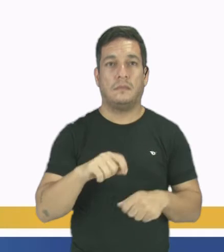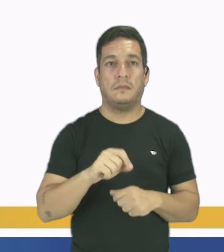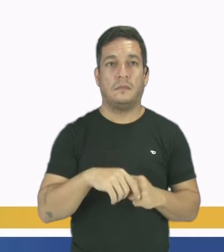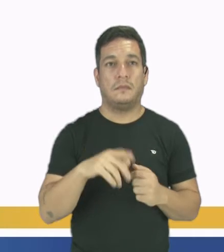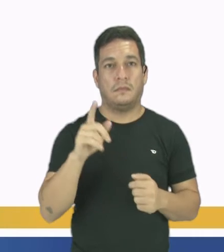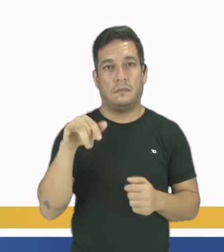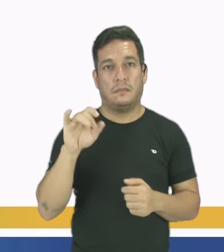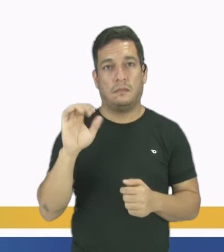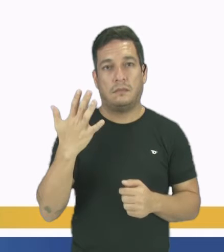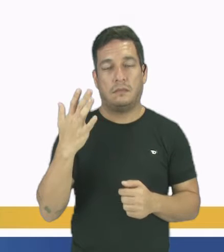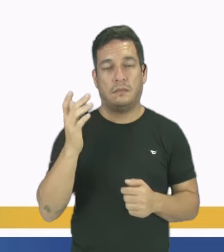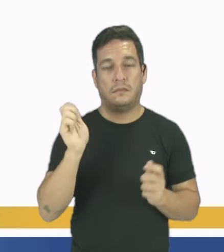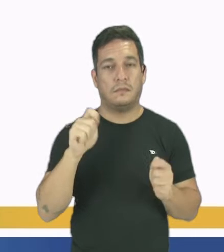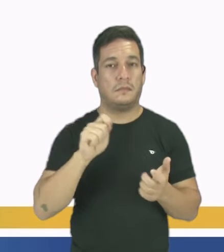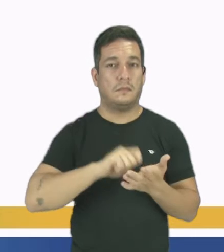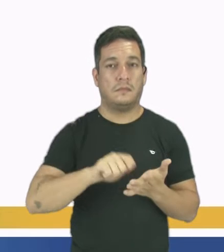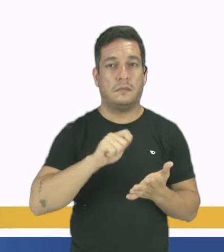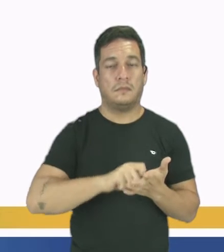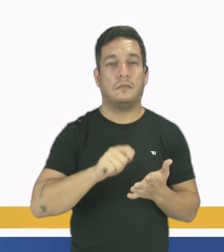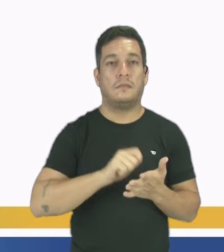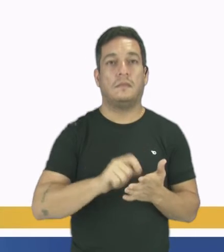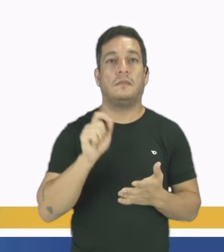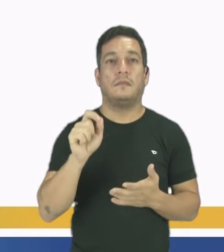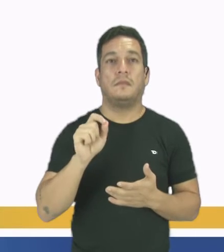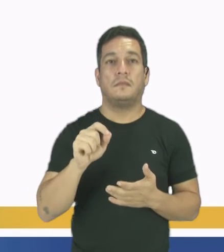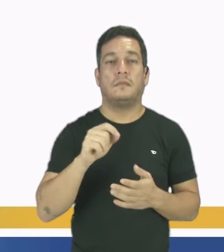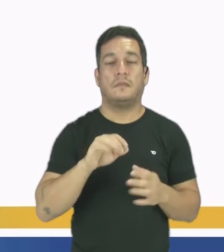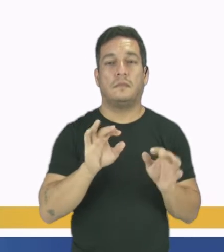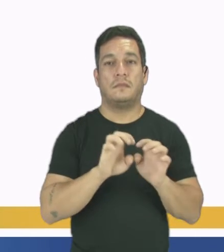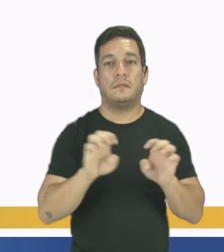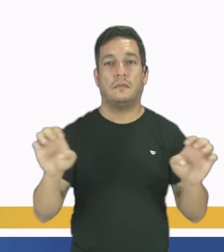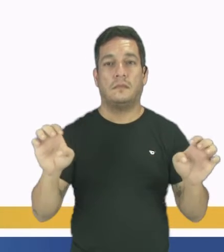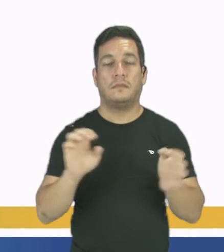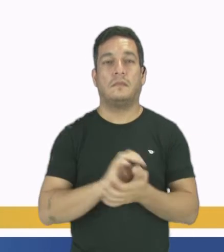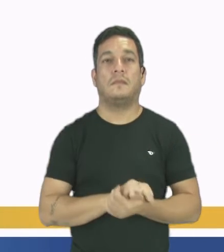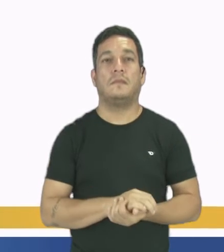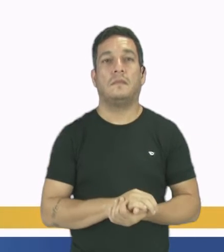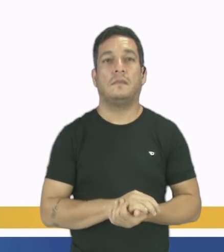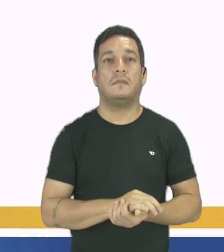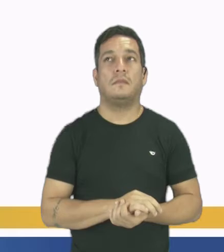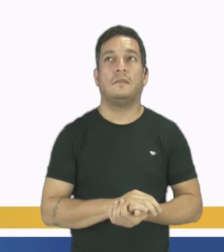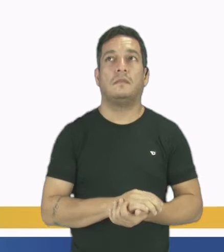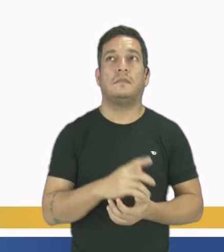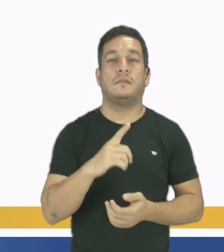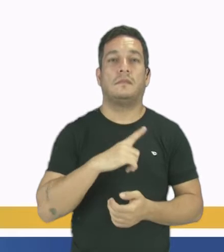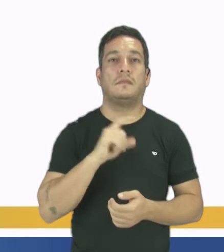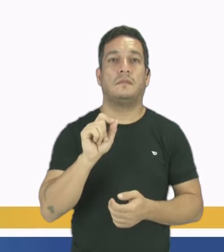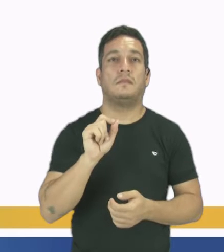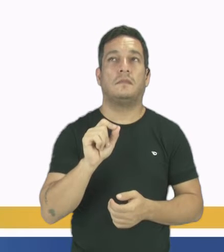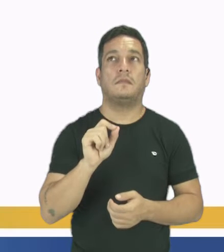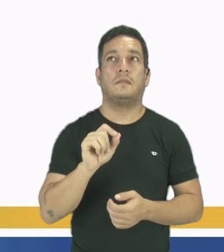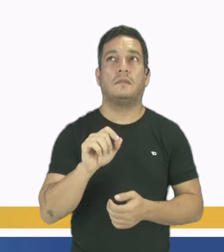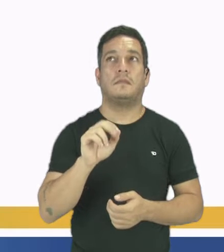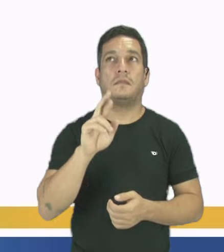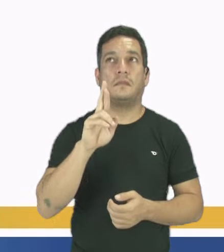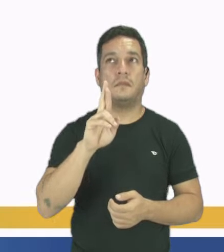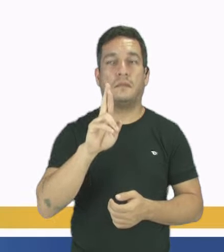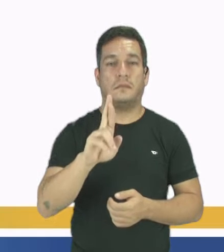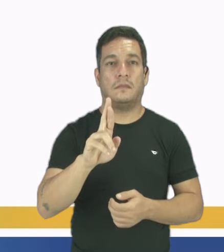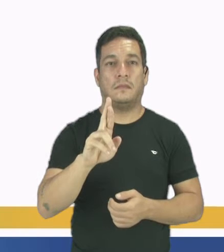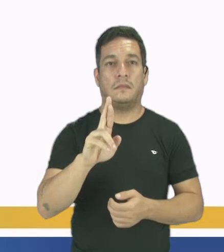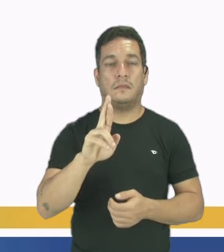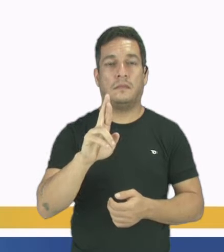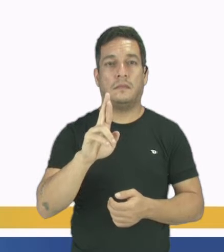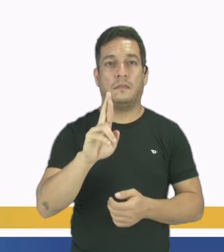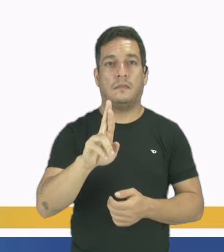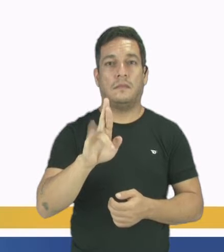de situação do item anterior, podemos escrever a seguinte situação. Nós teremos o módulo